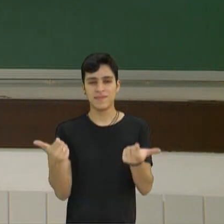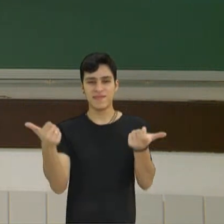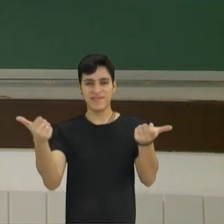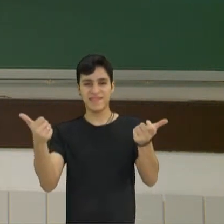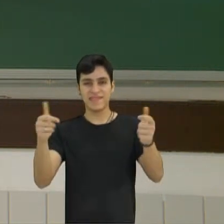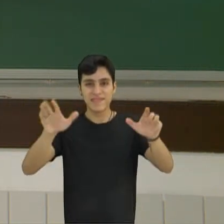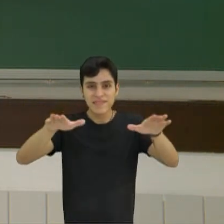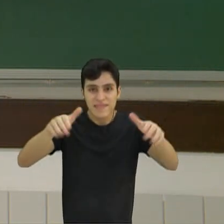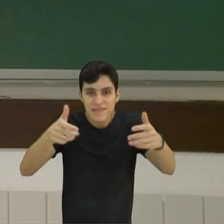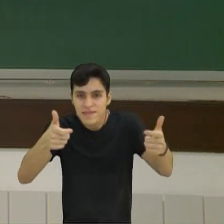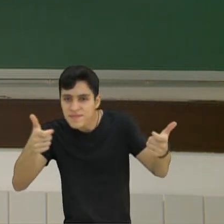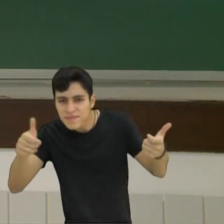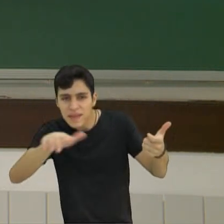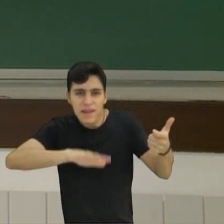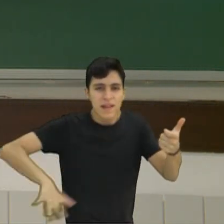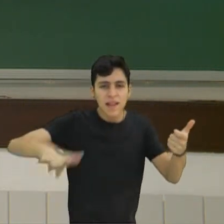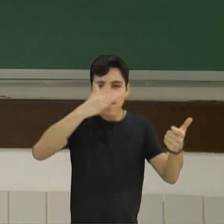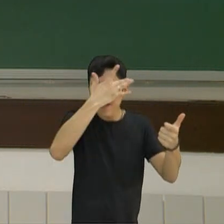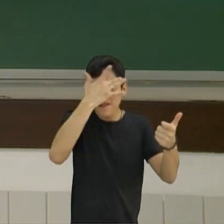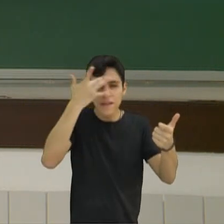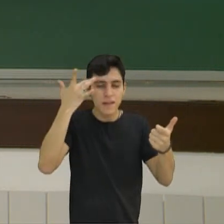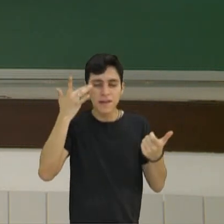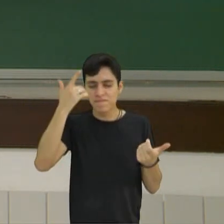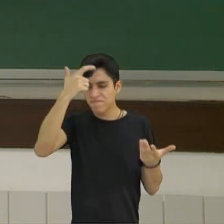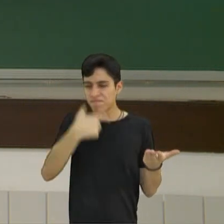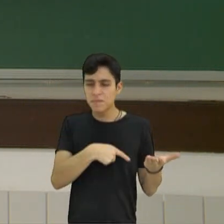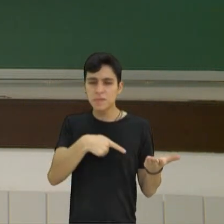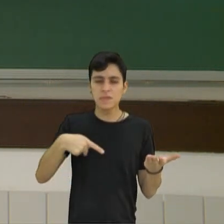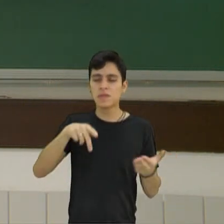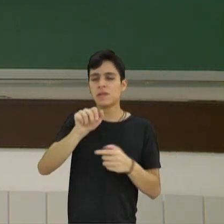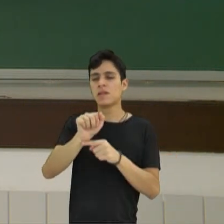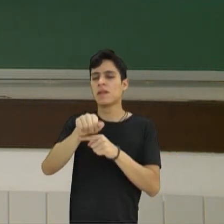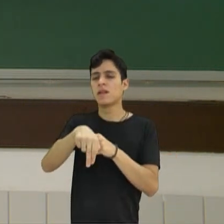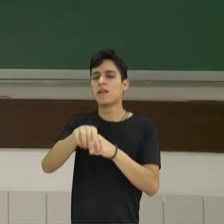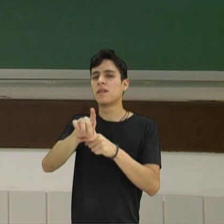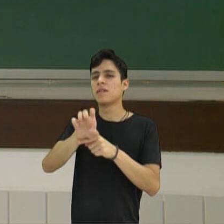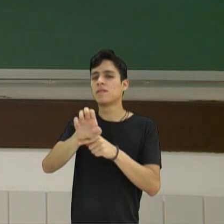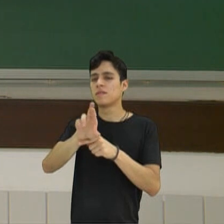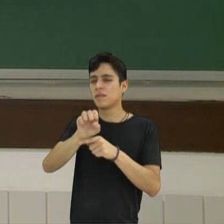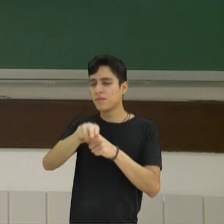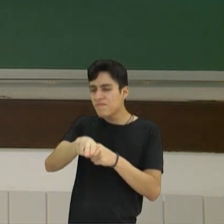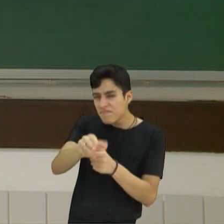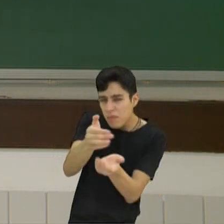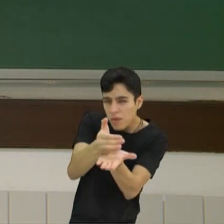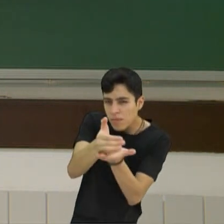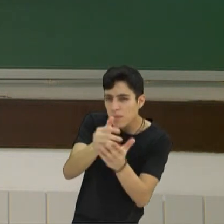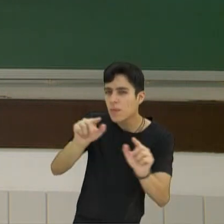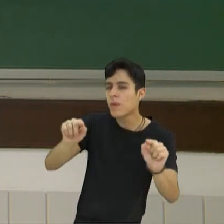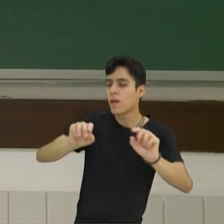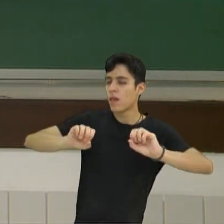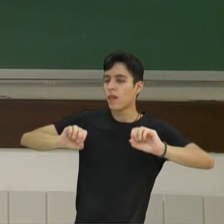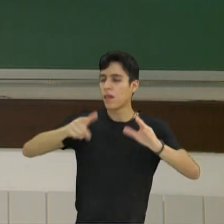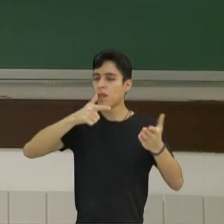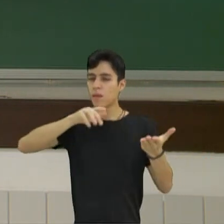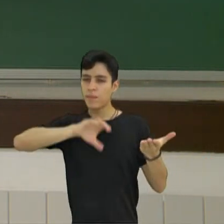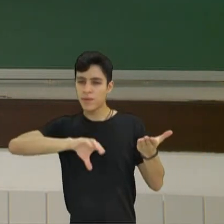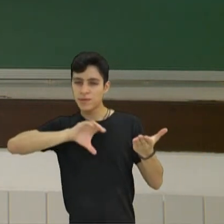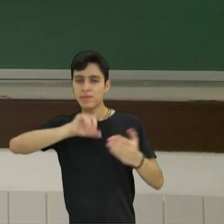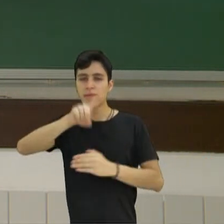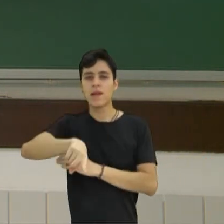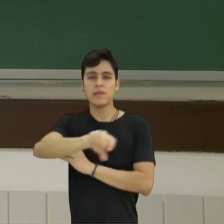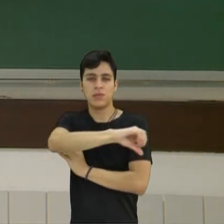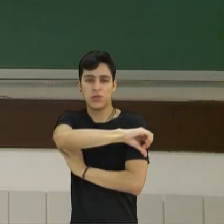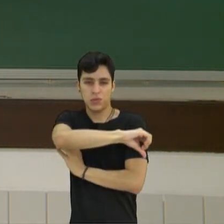Fala galera, beleza? Eu sou o professor Anderson Boganica, estamos começando a nossa aula de língua portuguesa do 9º